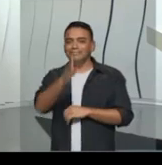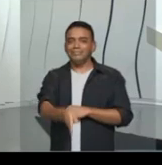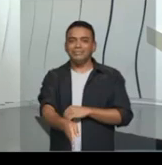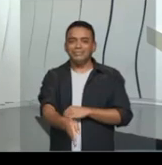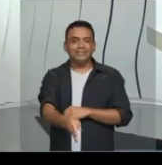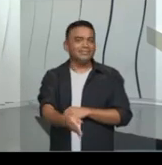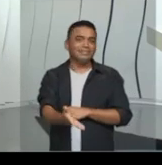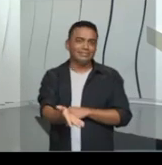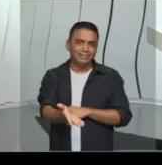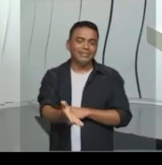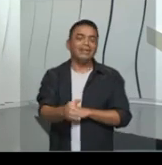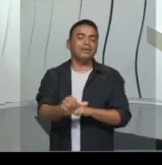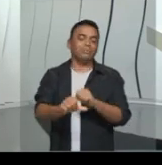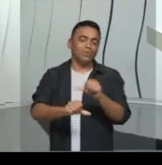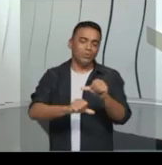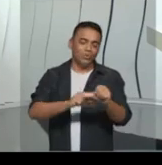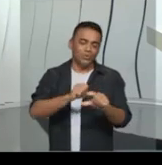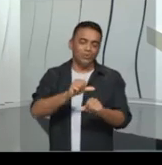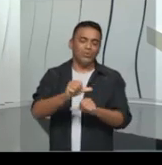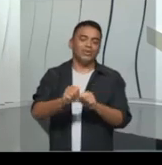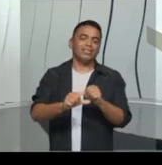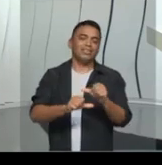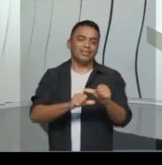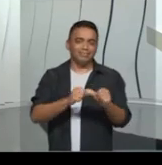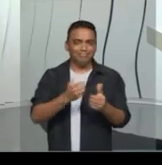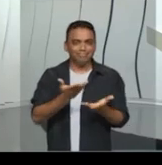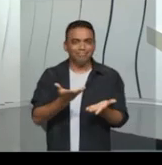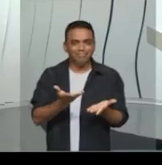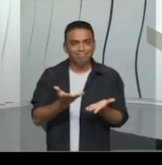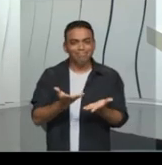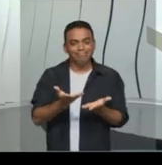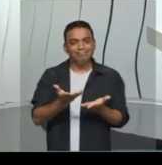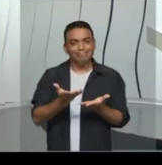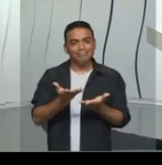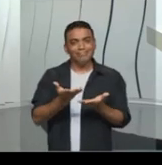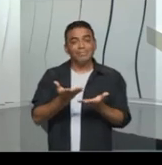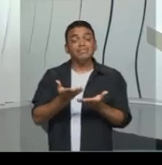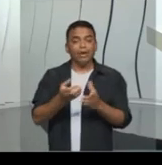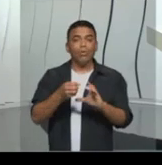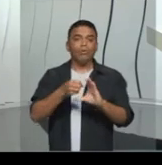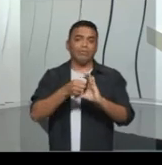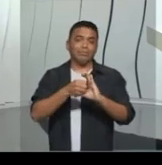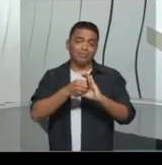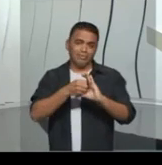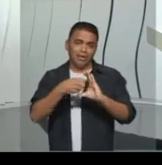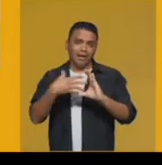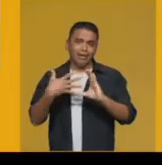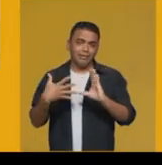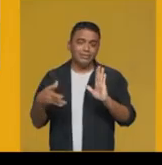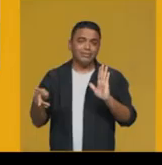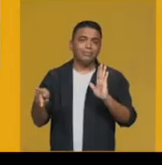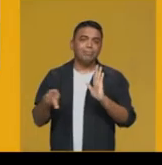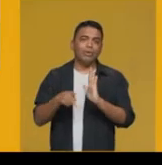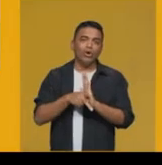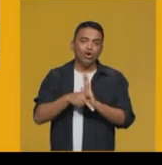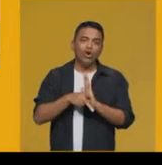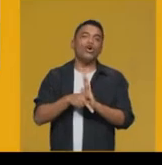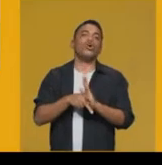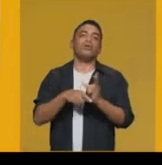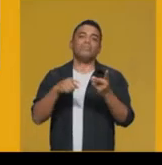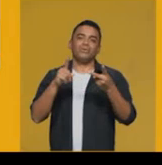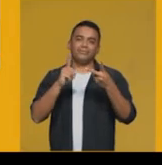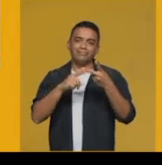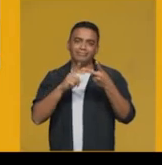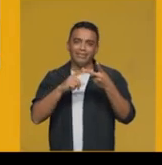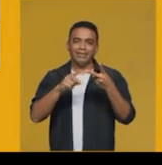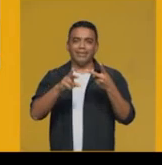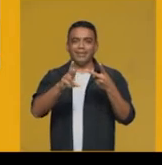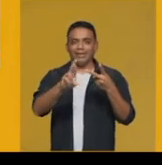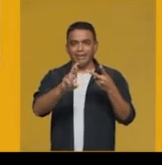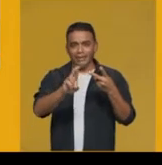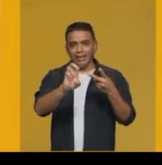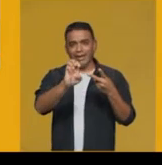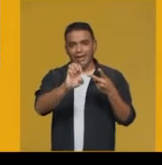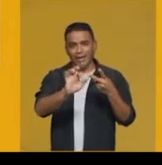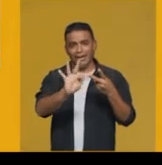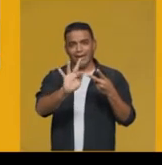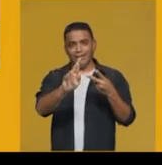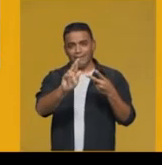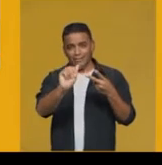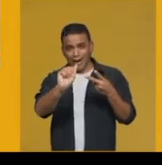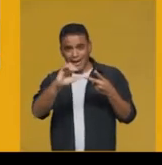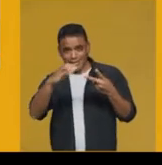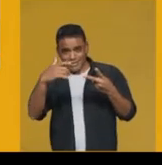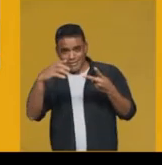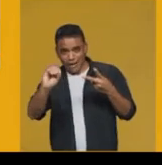haver então o desvio, que é a característica da refração. Esse desvio